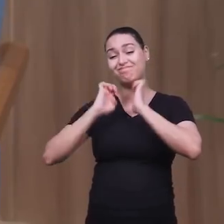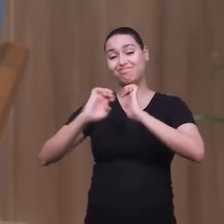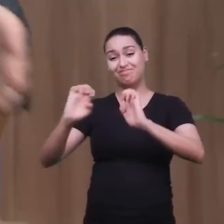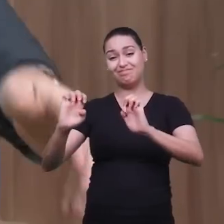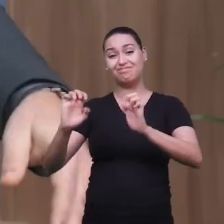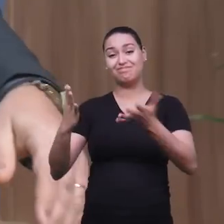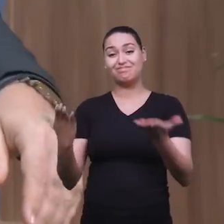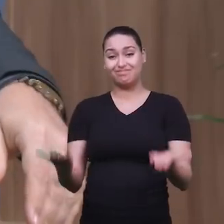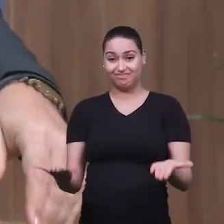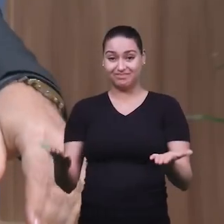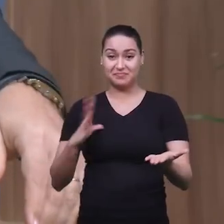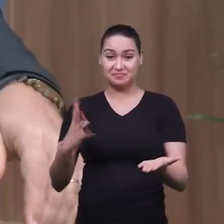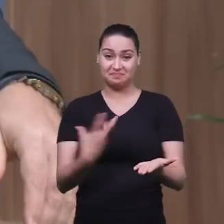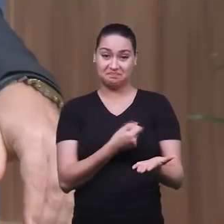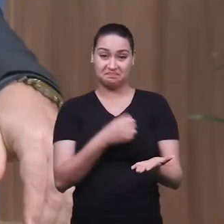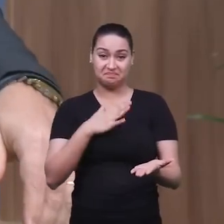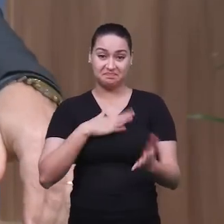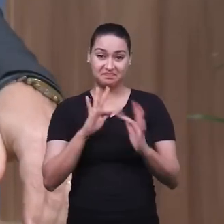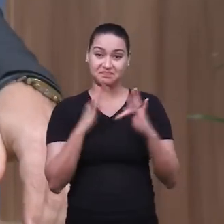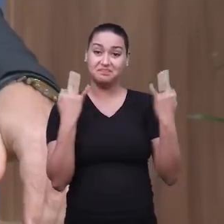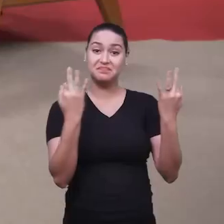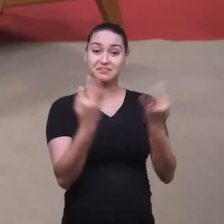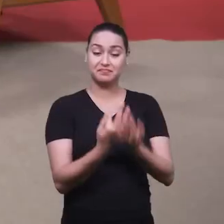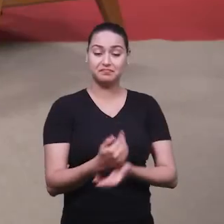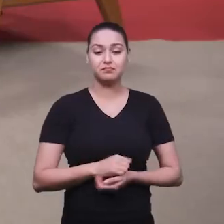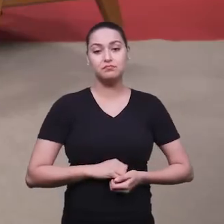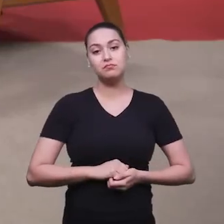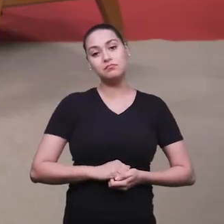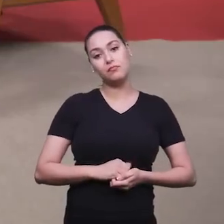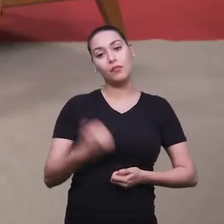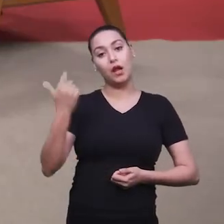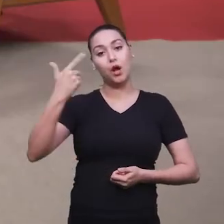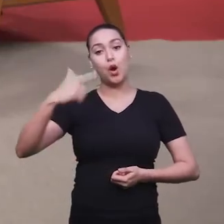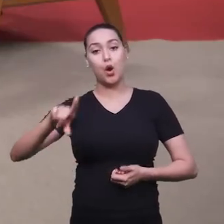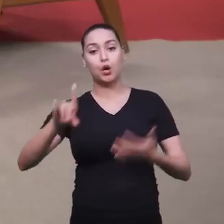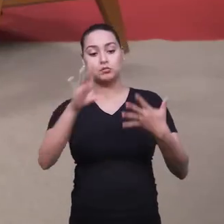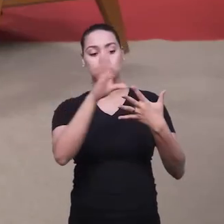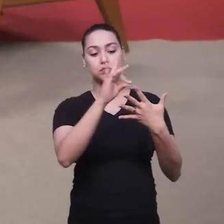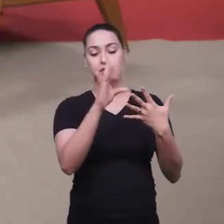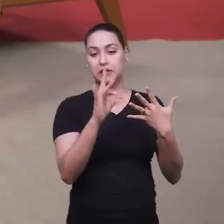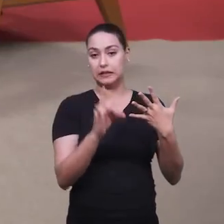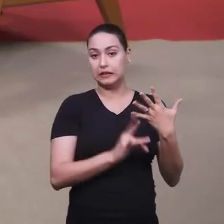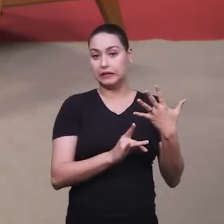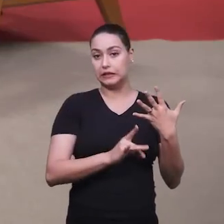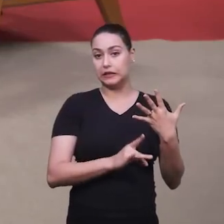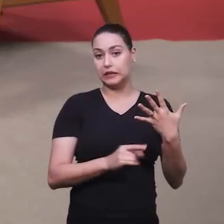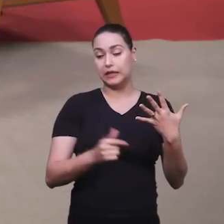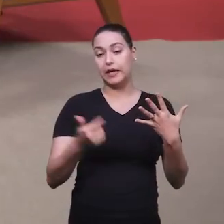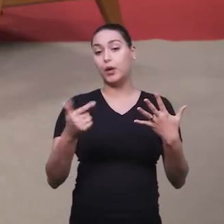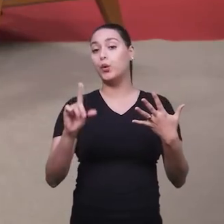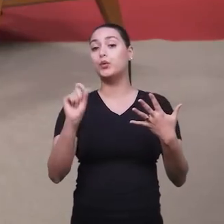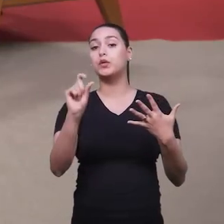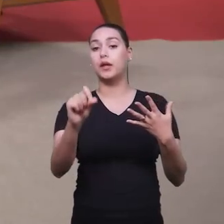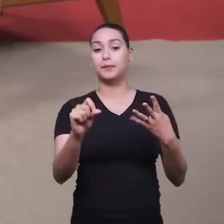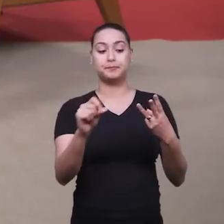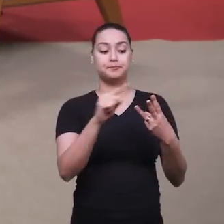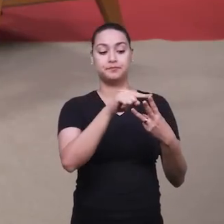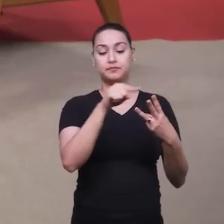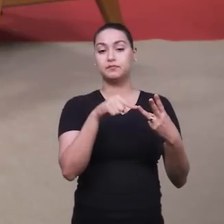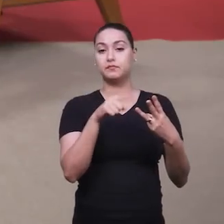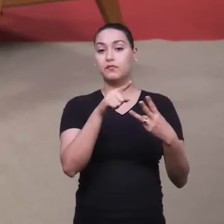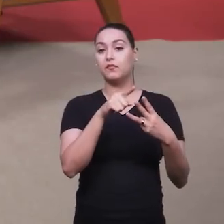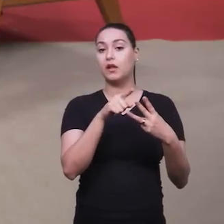para que a minha família chegasse para essa obra. Bom, outro aspecto que a gente pode considerar